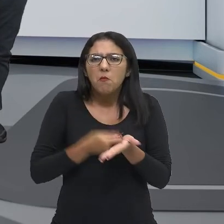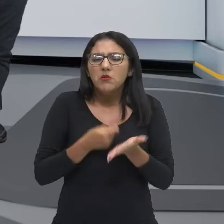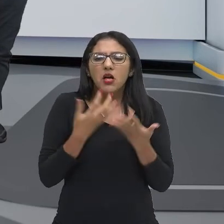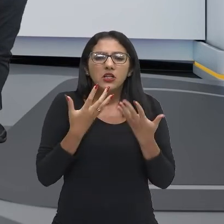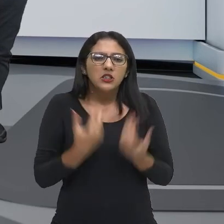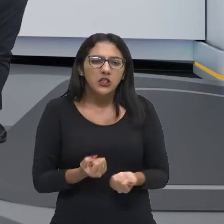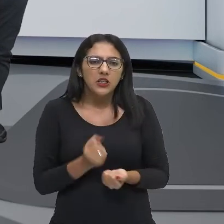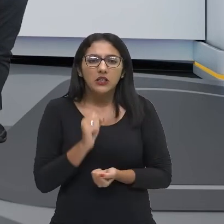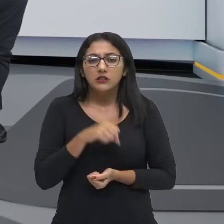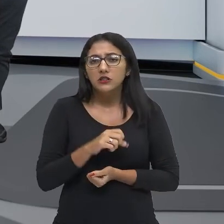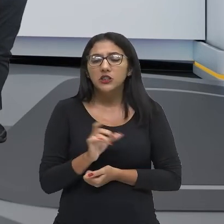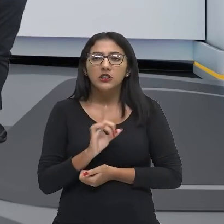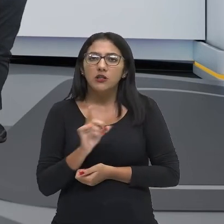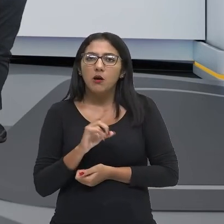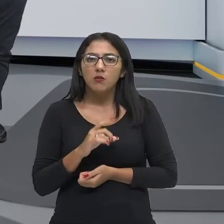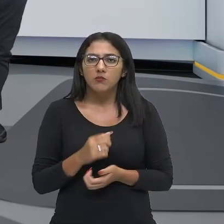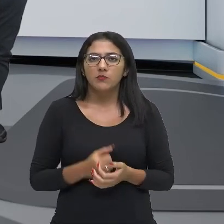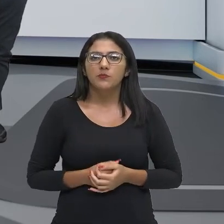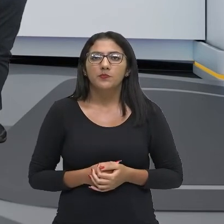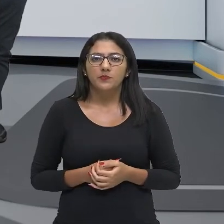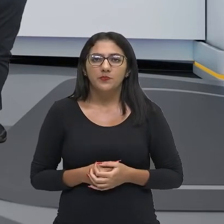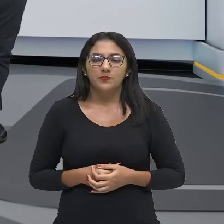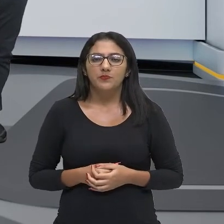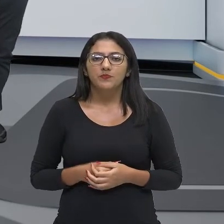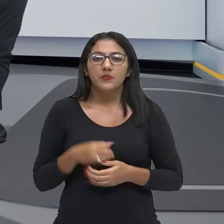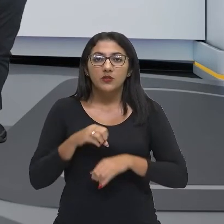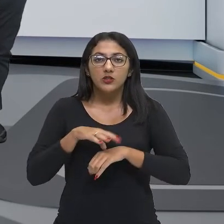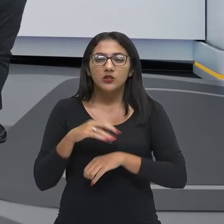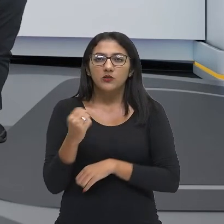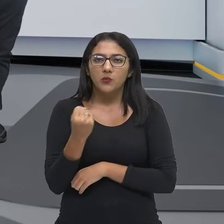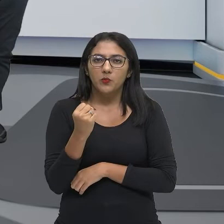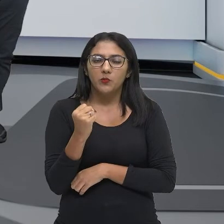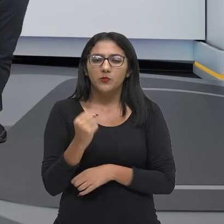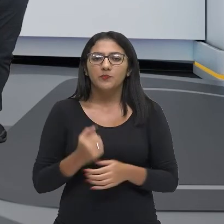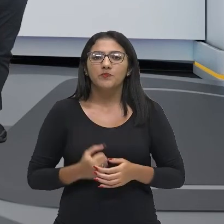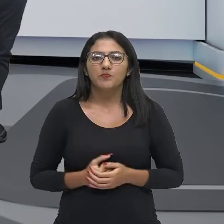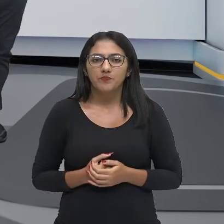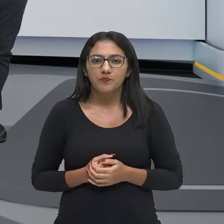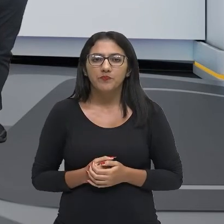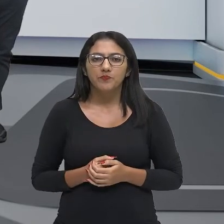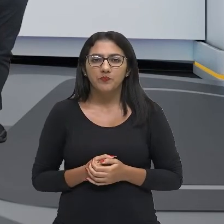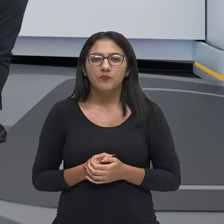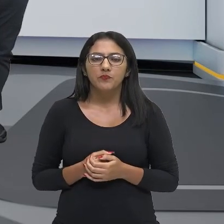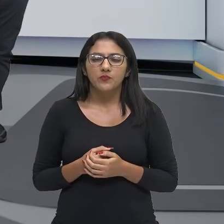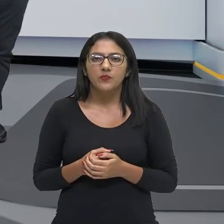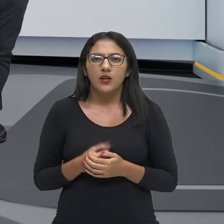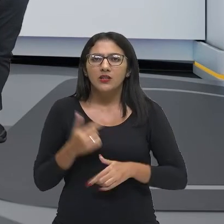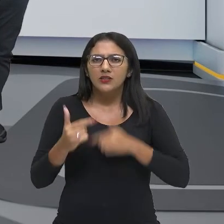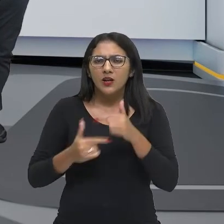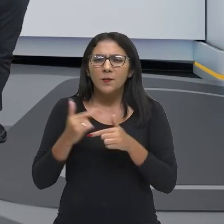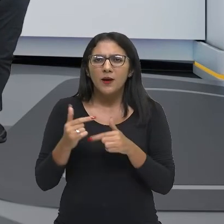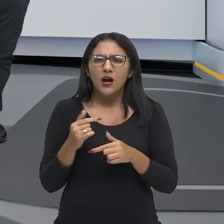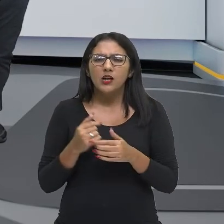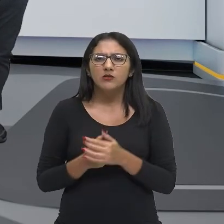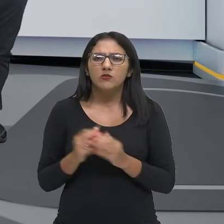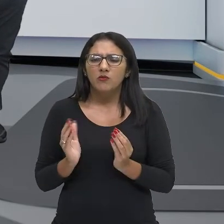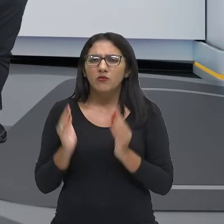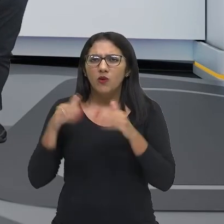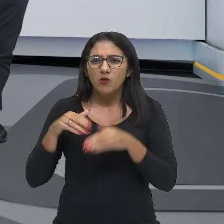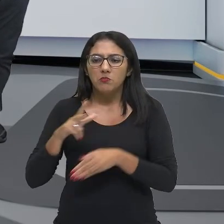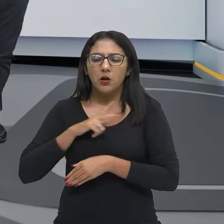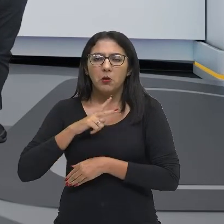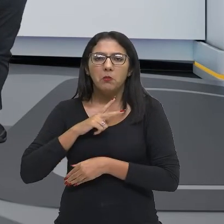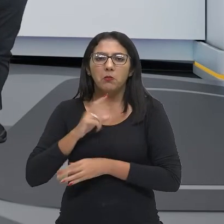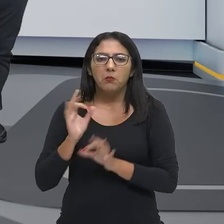ou não essas solicitações. Dica 8. Não fazer uso das ferramentas do trabalho para uso pessoal e